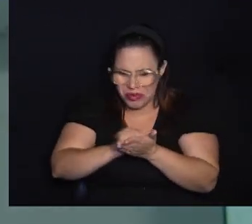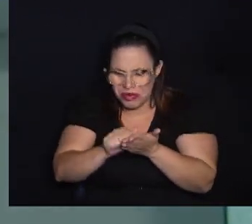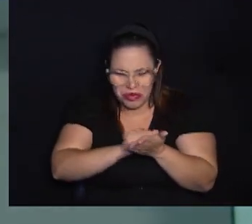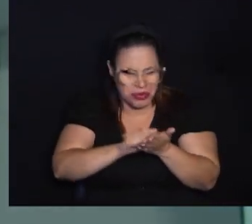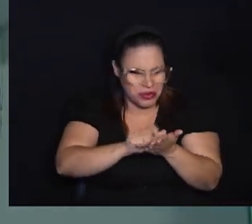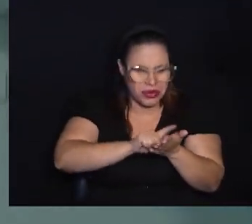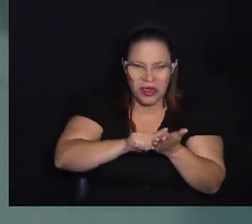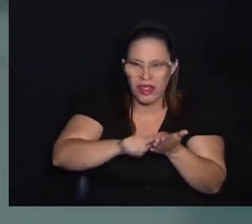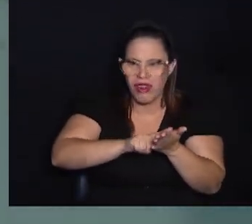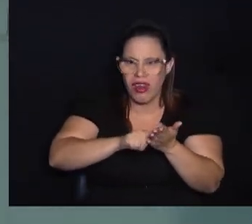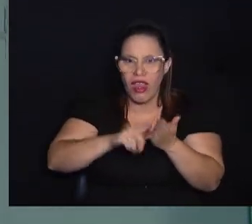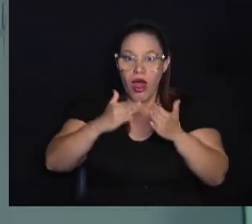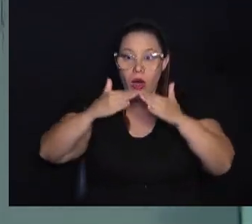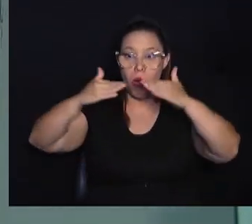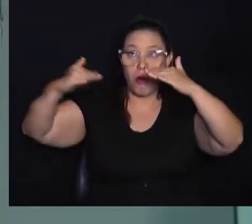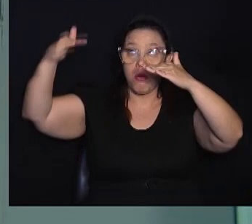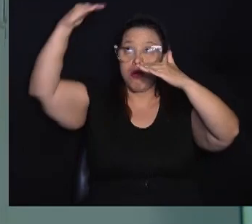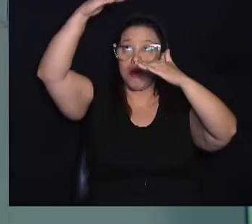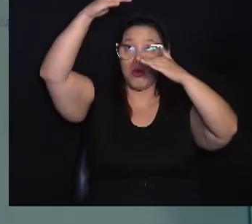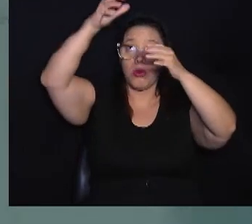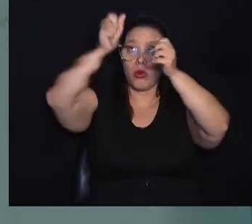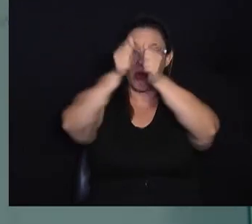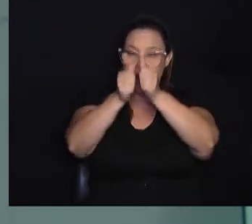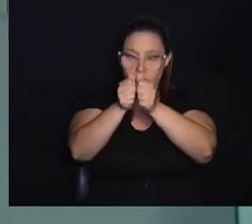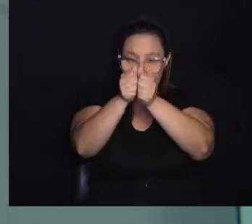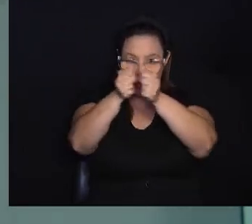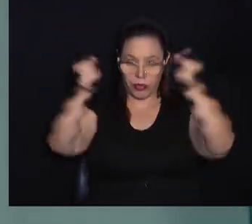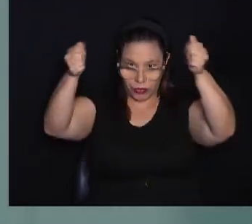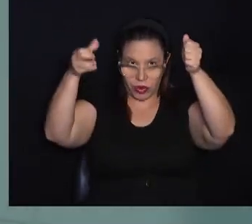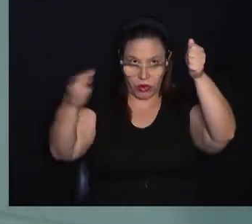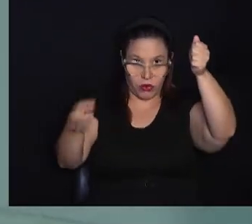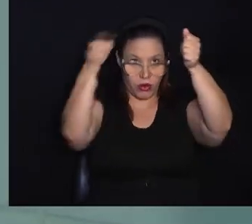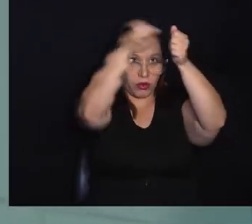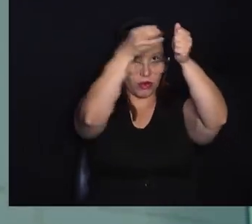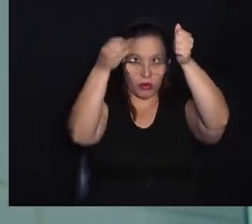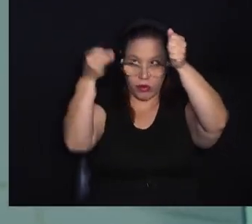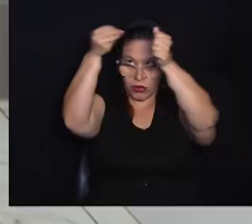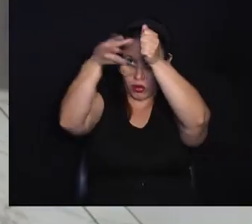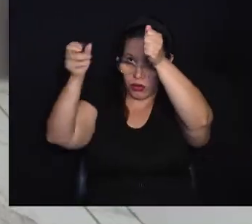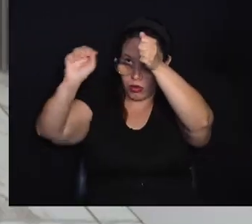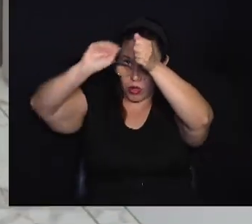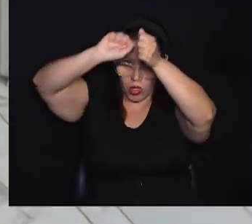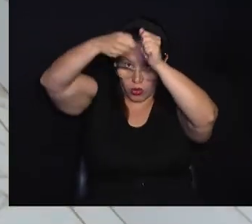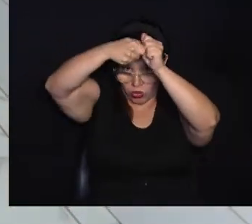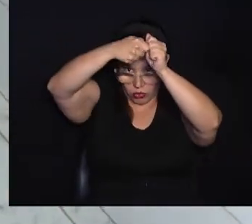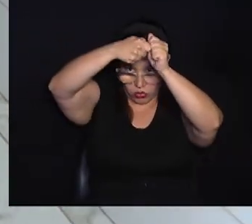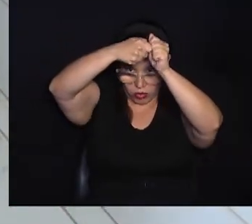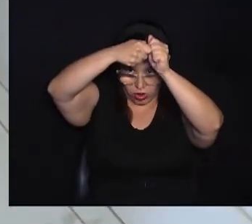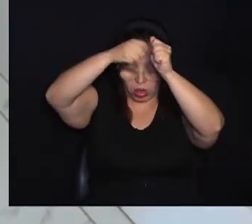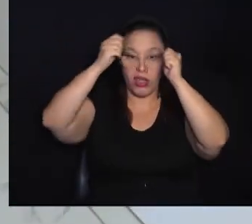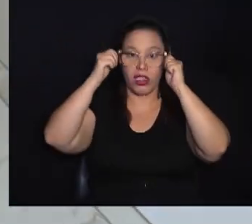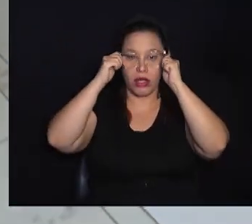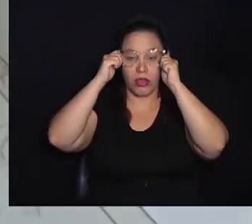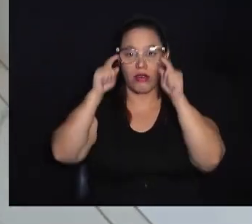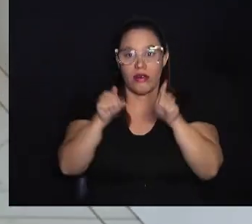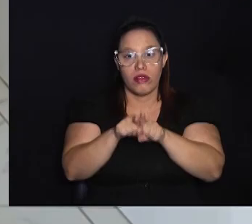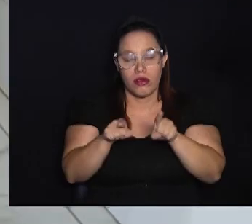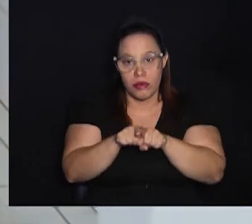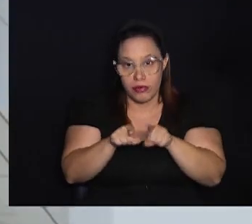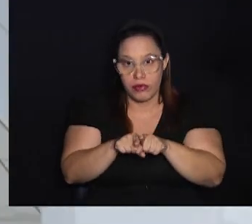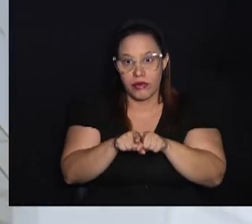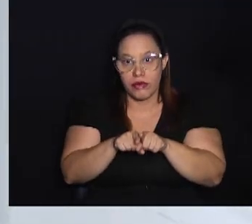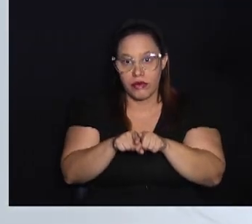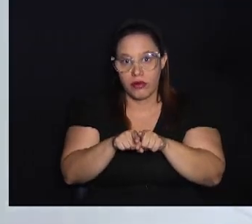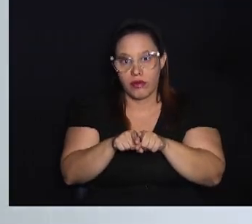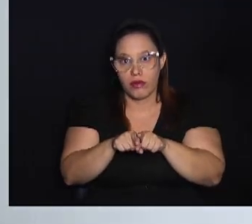num local acima, onde a criança não alcance, e isolado, não é? Também, vamos